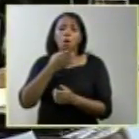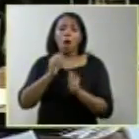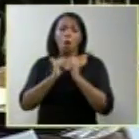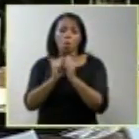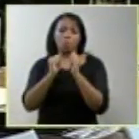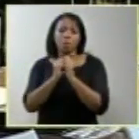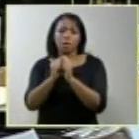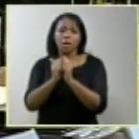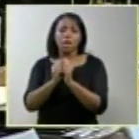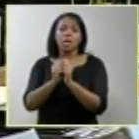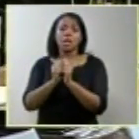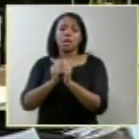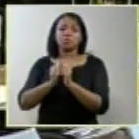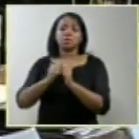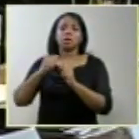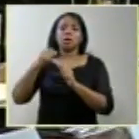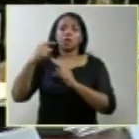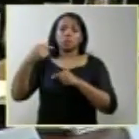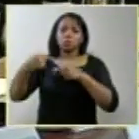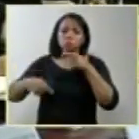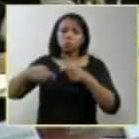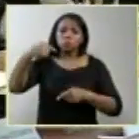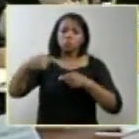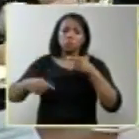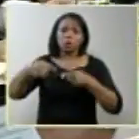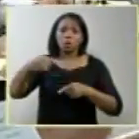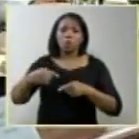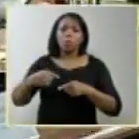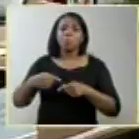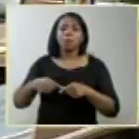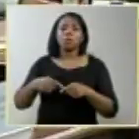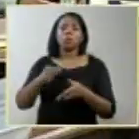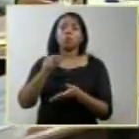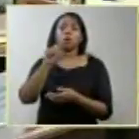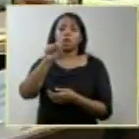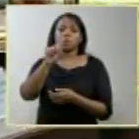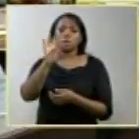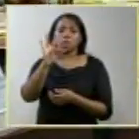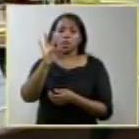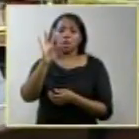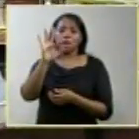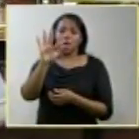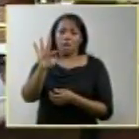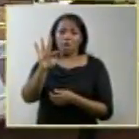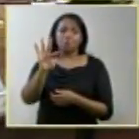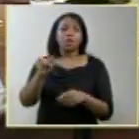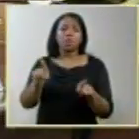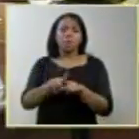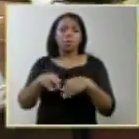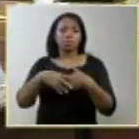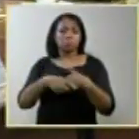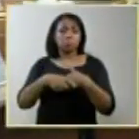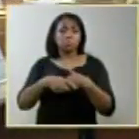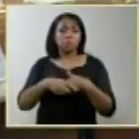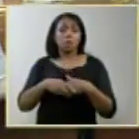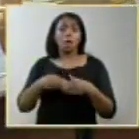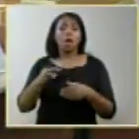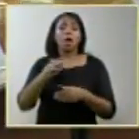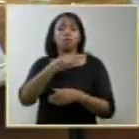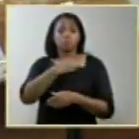debate desse nível aqui no Supremo Tribunal Federal. E saudar Vossa Excelência mais uma vez e